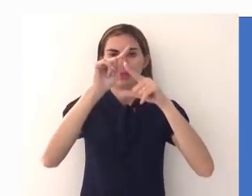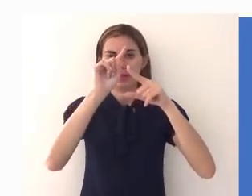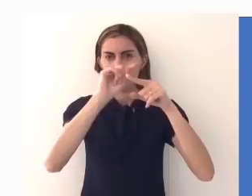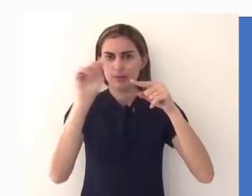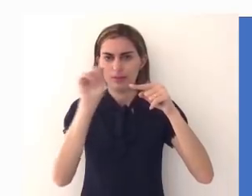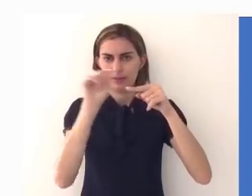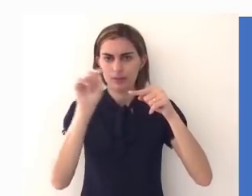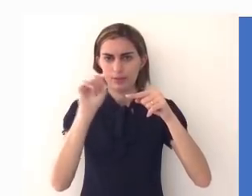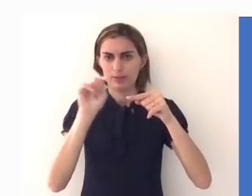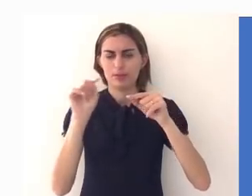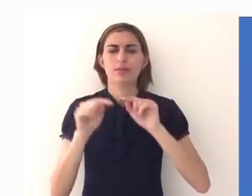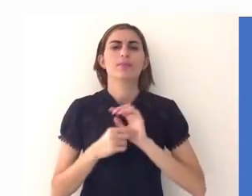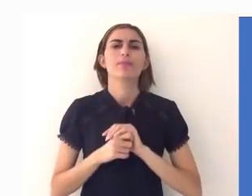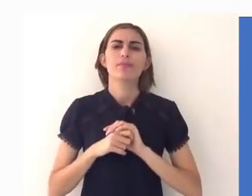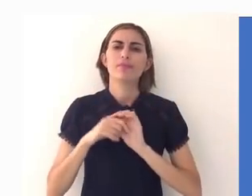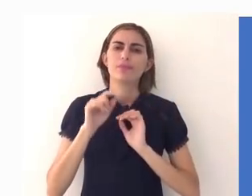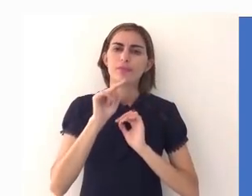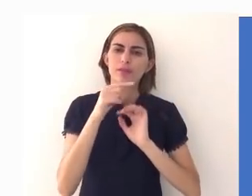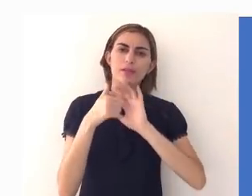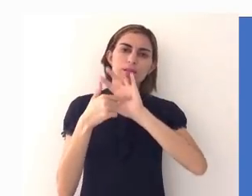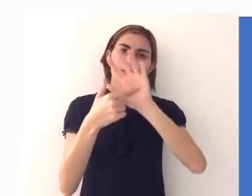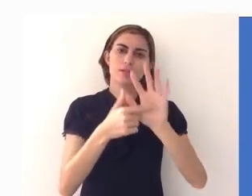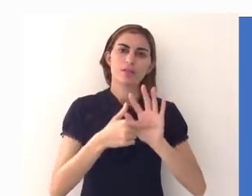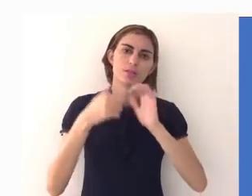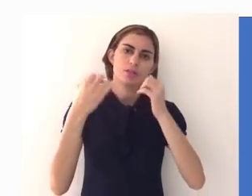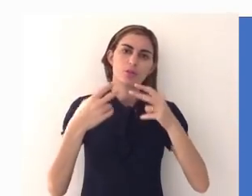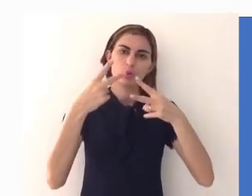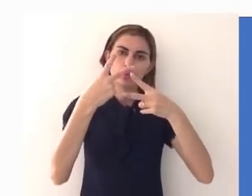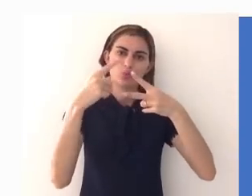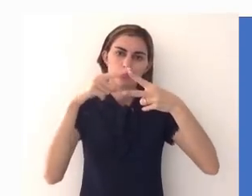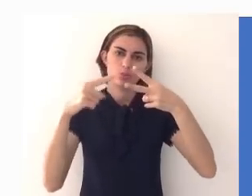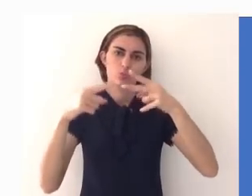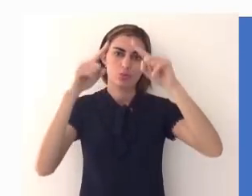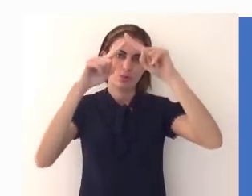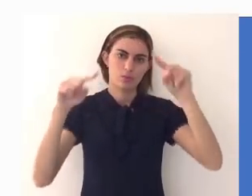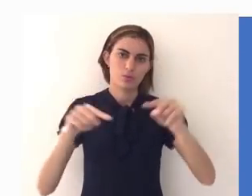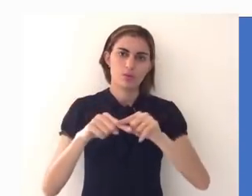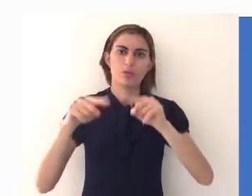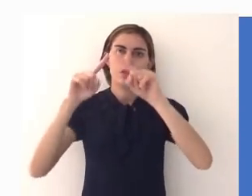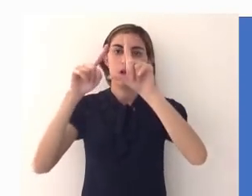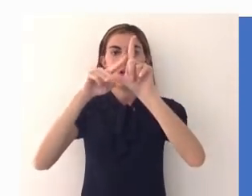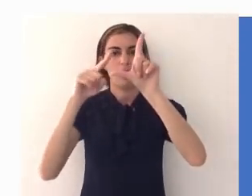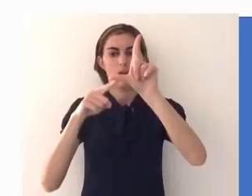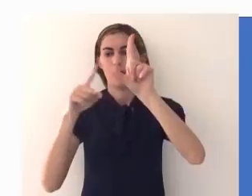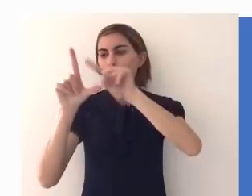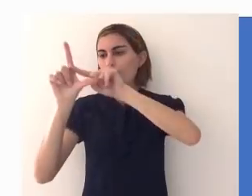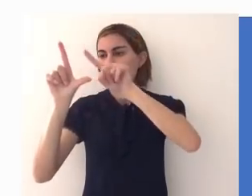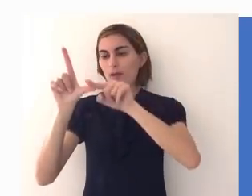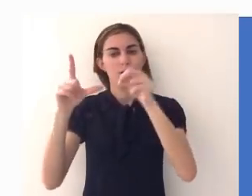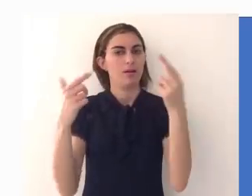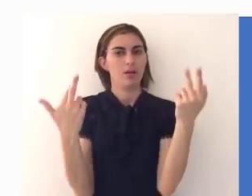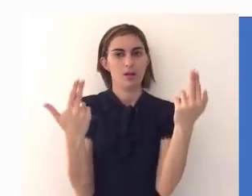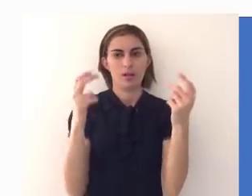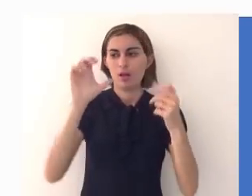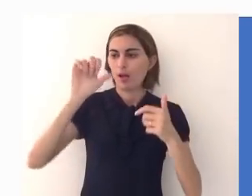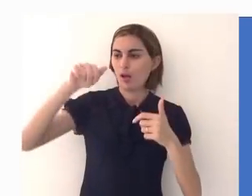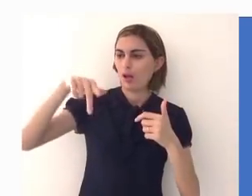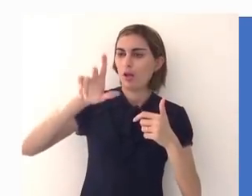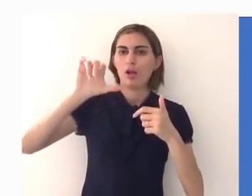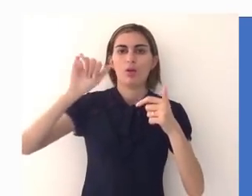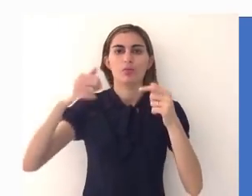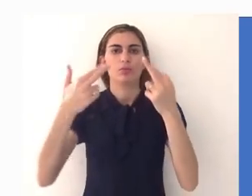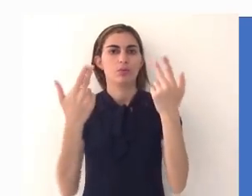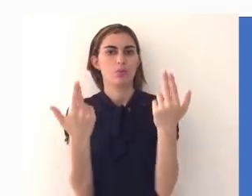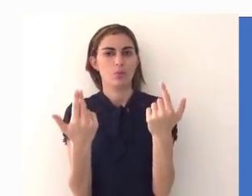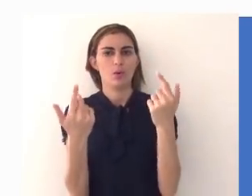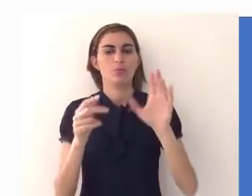tracinho identificado na figura, que é para dizer que os dois triângulos possuem ângulos de mesmo tamanho. Então, a gente tem